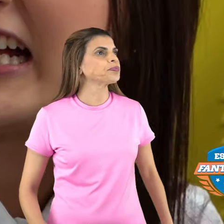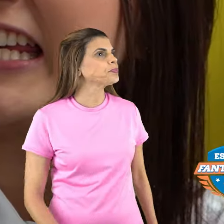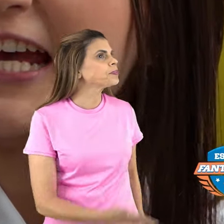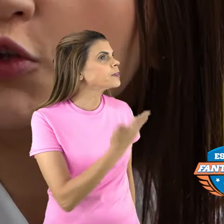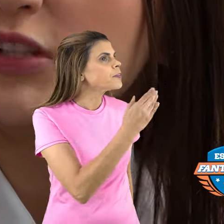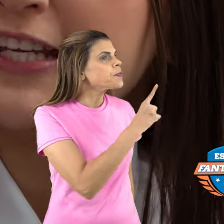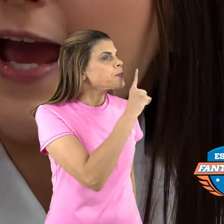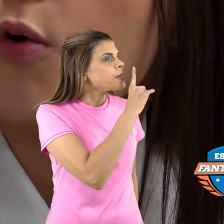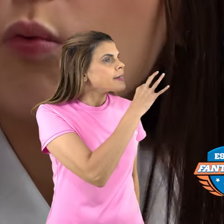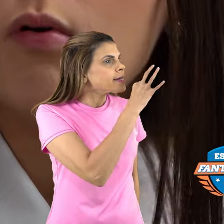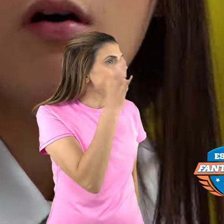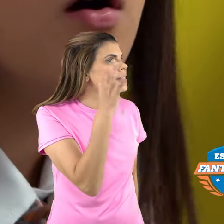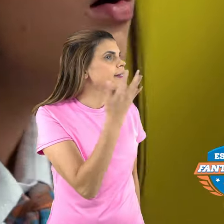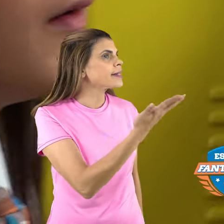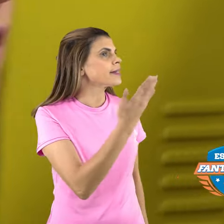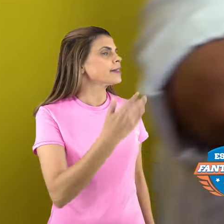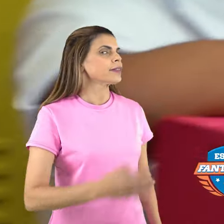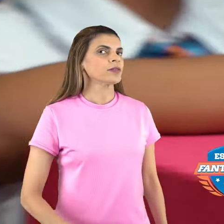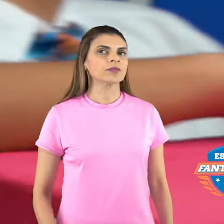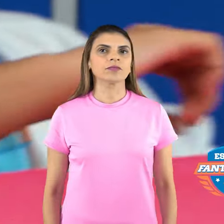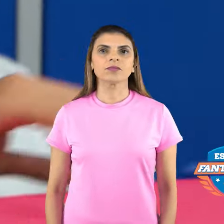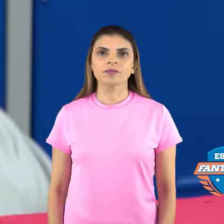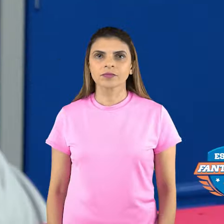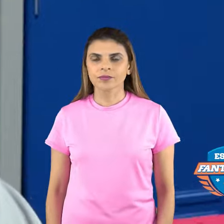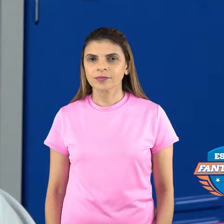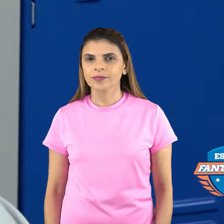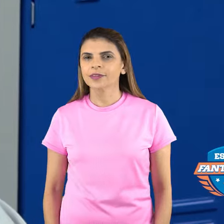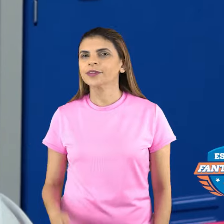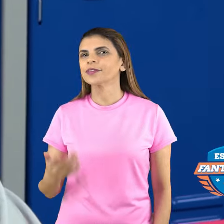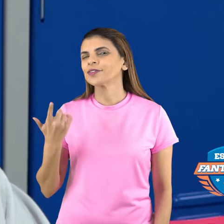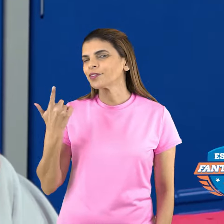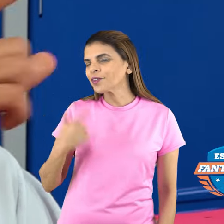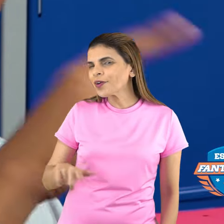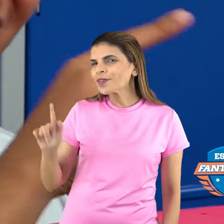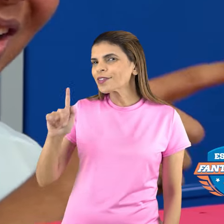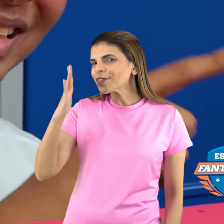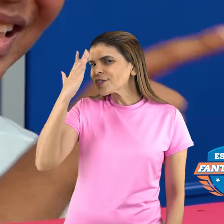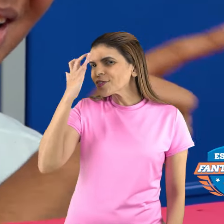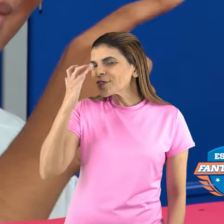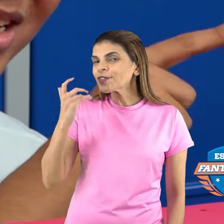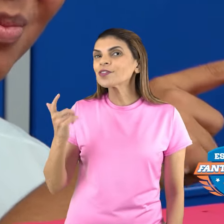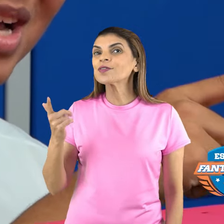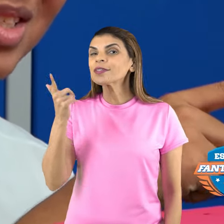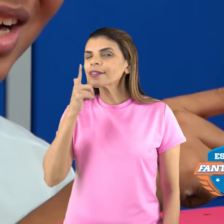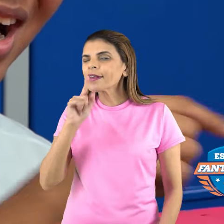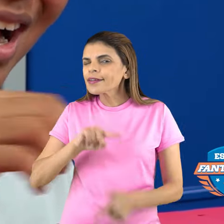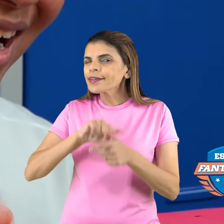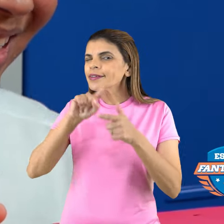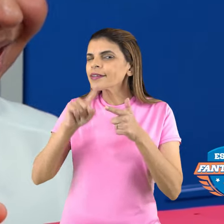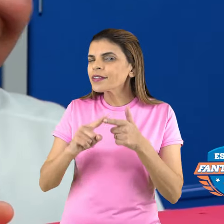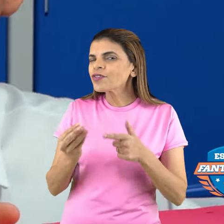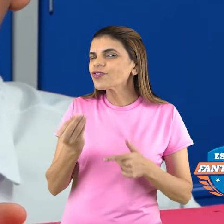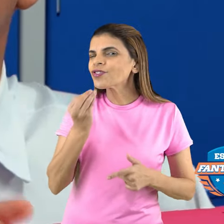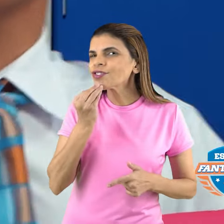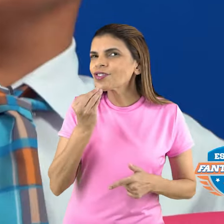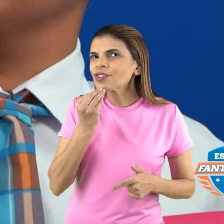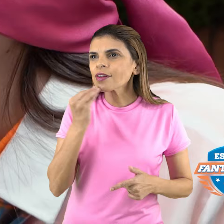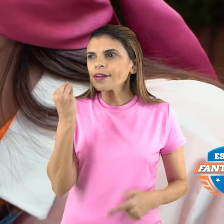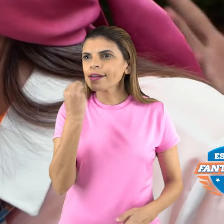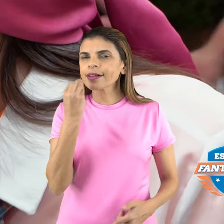Fica quieto, Daniel. Vamos lá, Gi. Olha só, hein. Você tem mais uma chance.